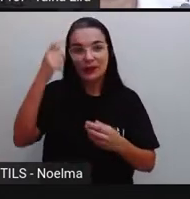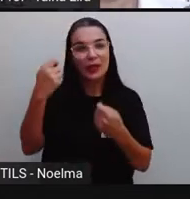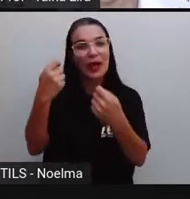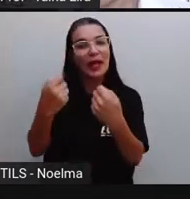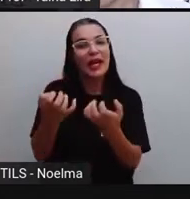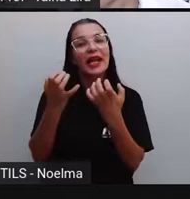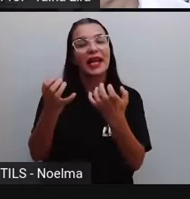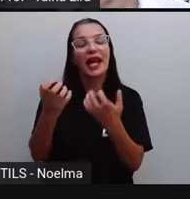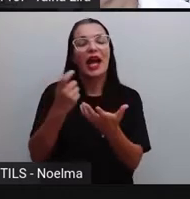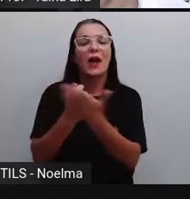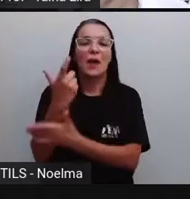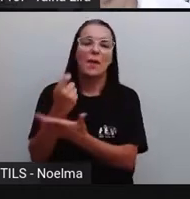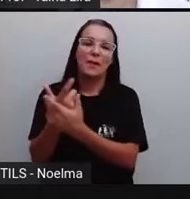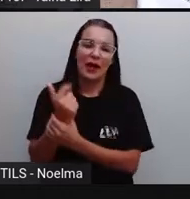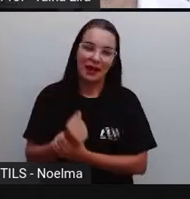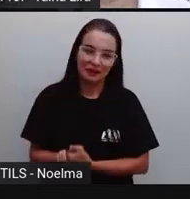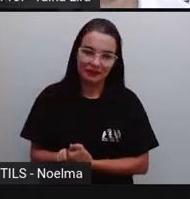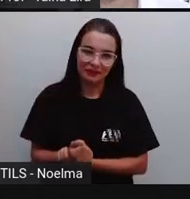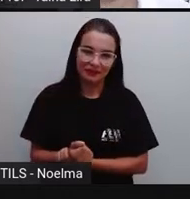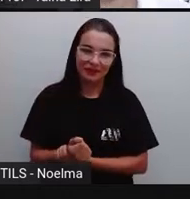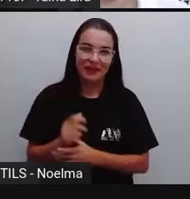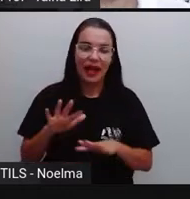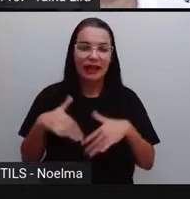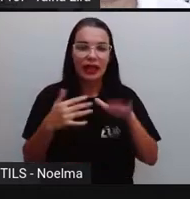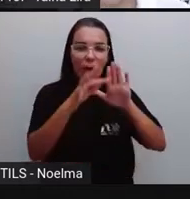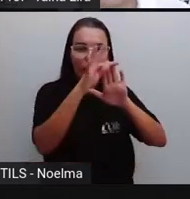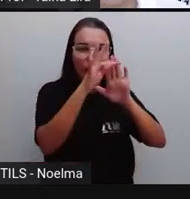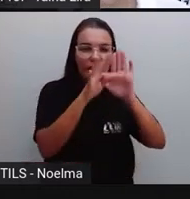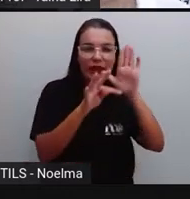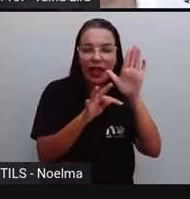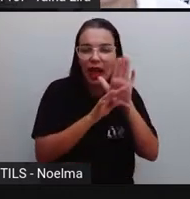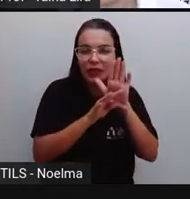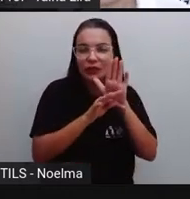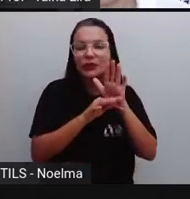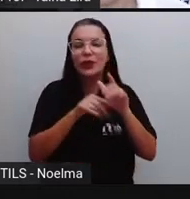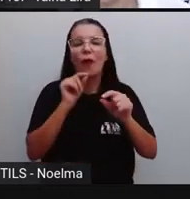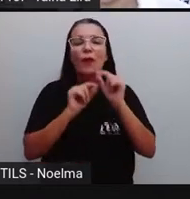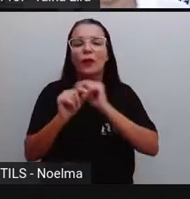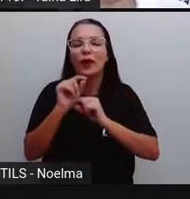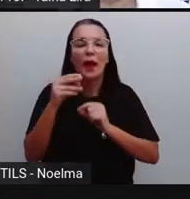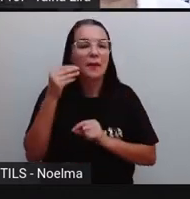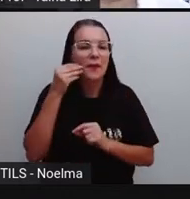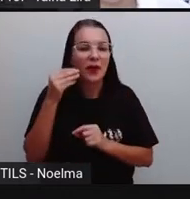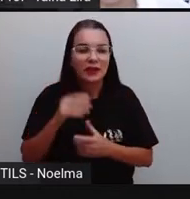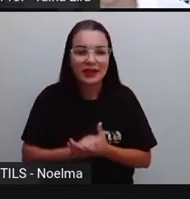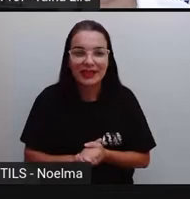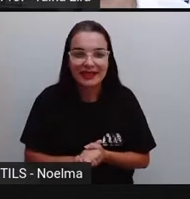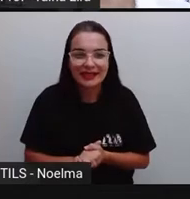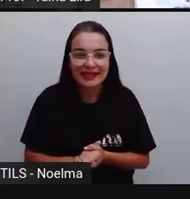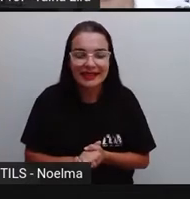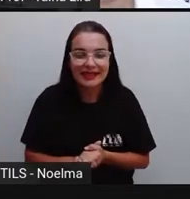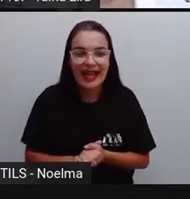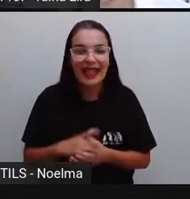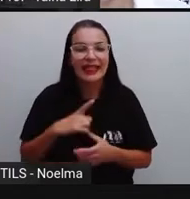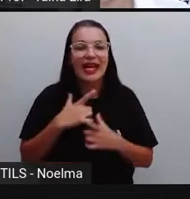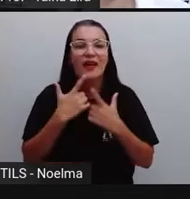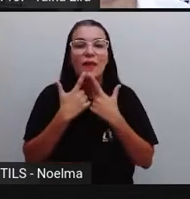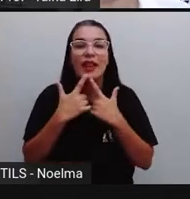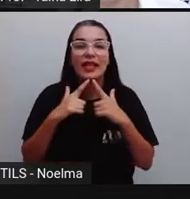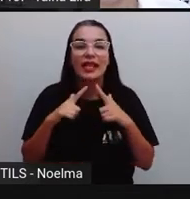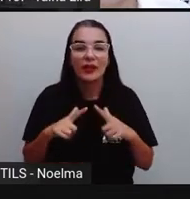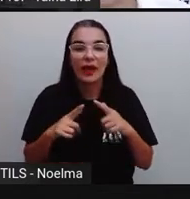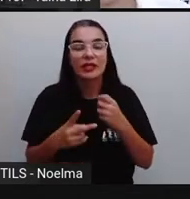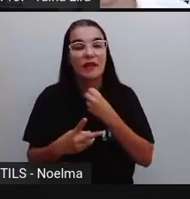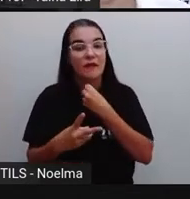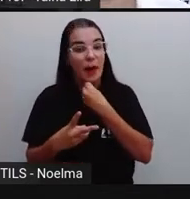que neste texto publicitário, neste cartaz, ele usou aqui uma linguagem verbal e